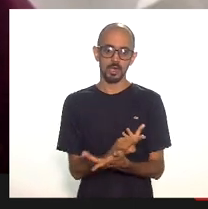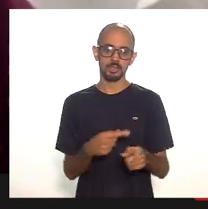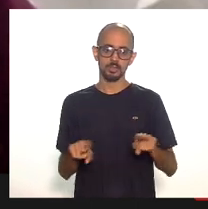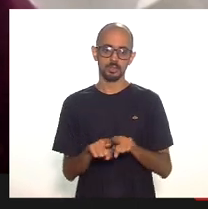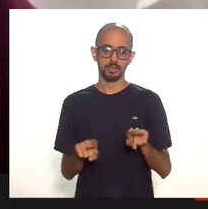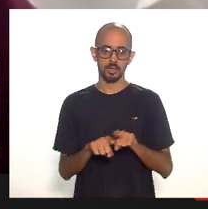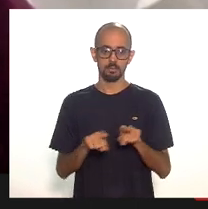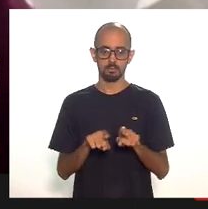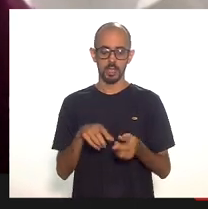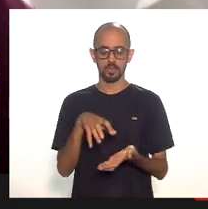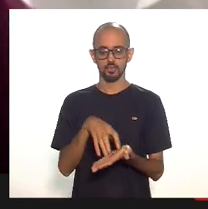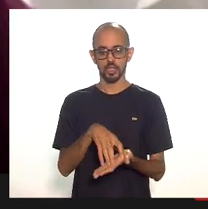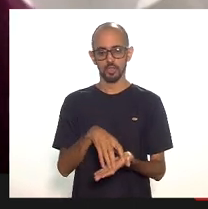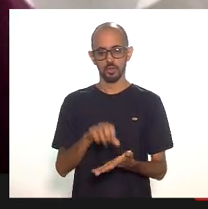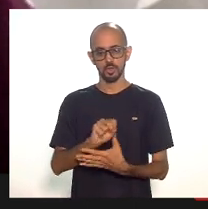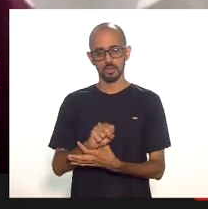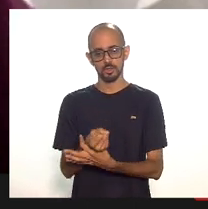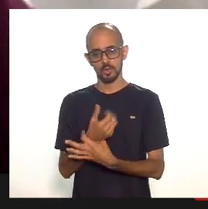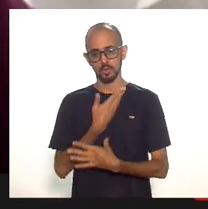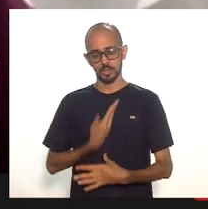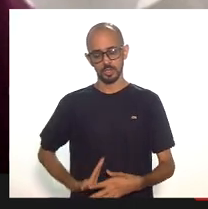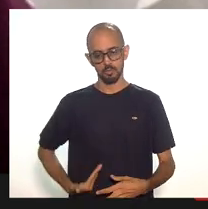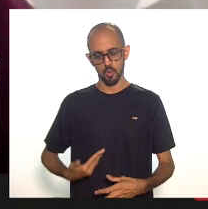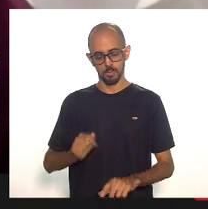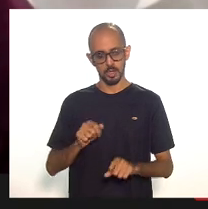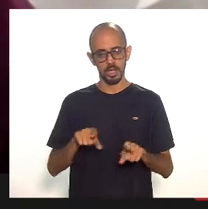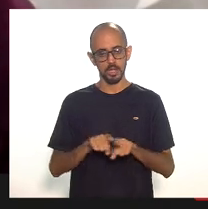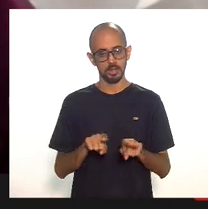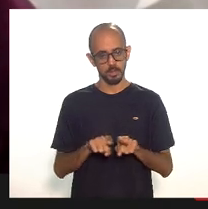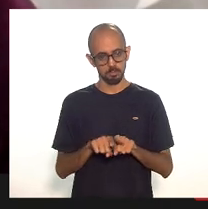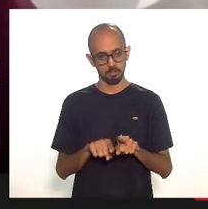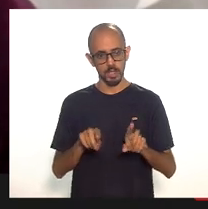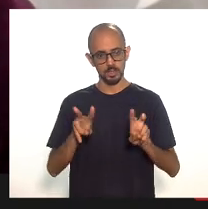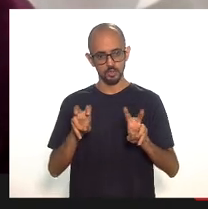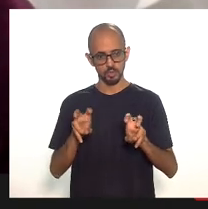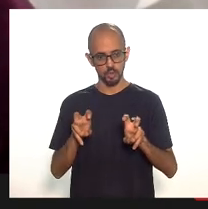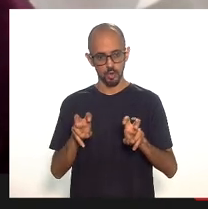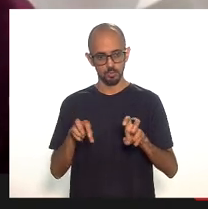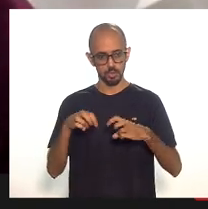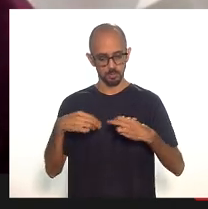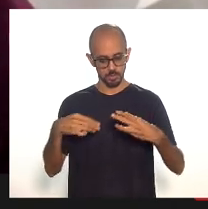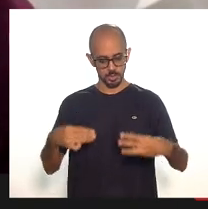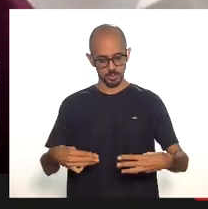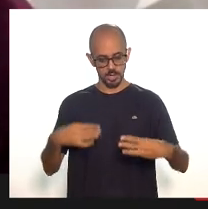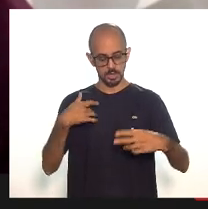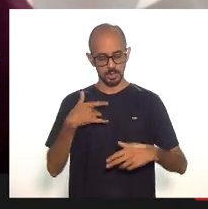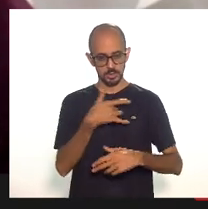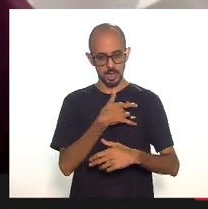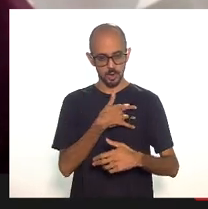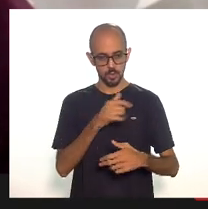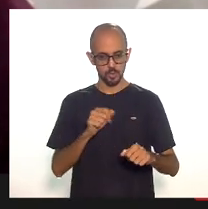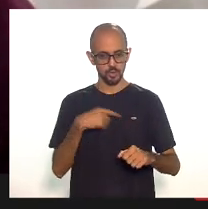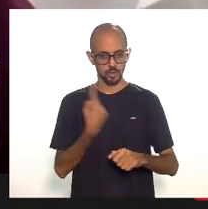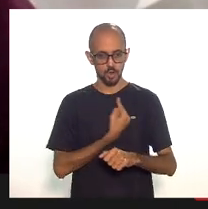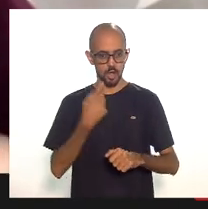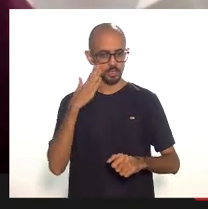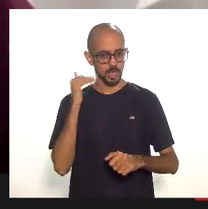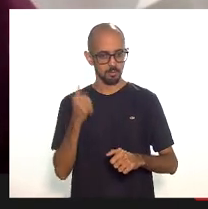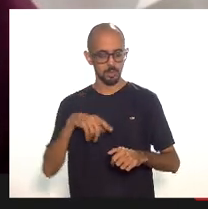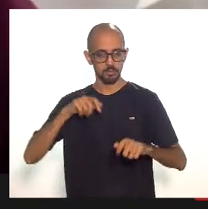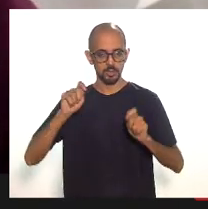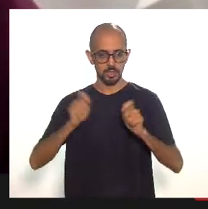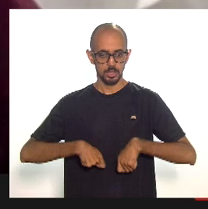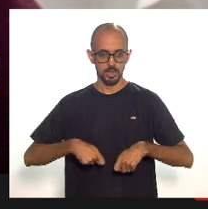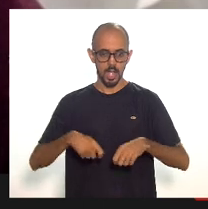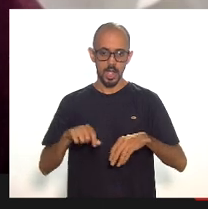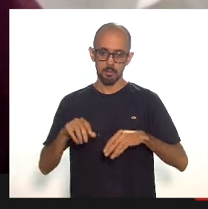exemplo, na área da segurança pública. Na questão do Ministério da Saúde, nós sabemos que é